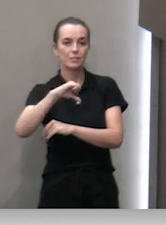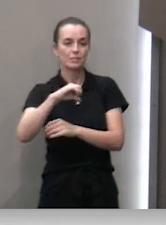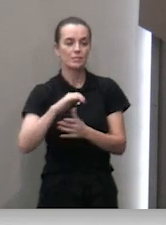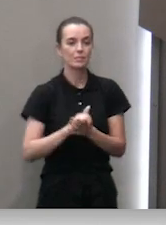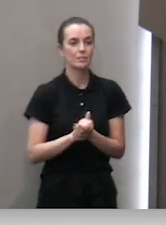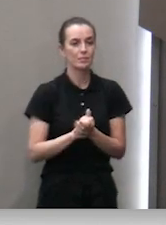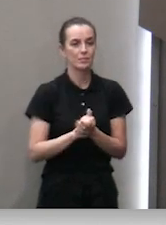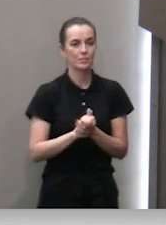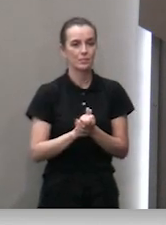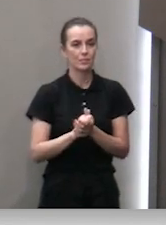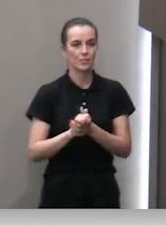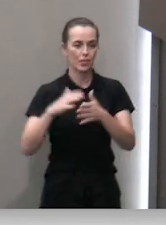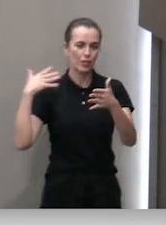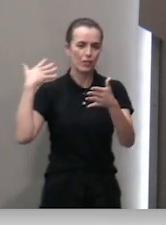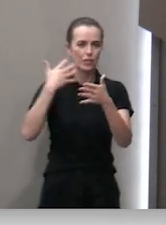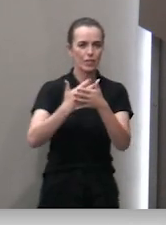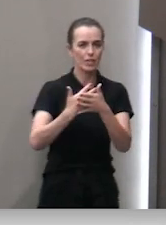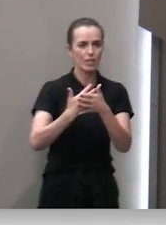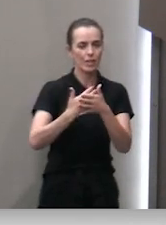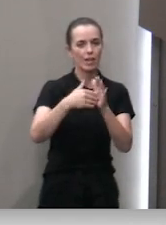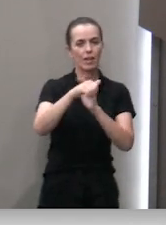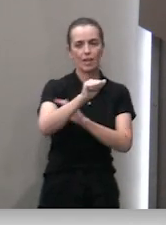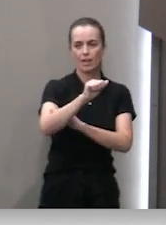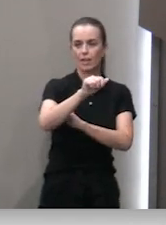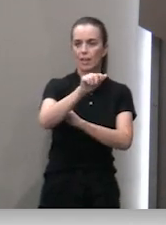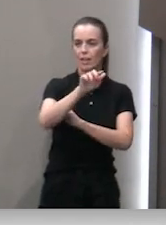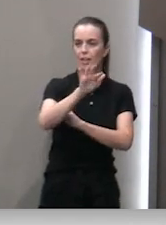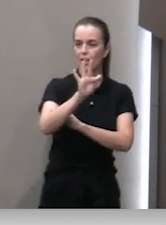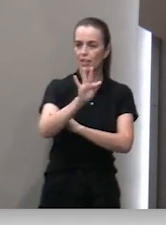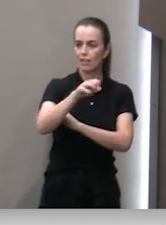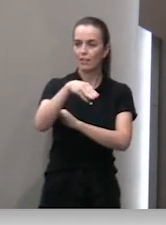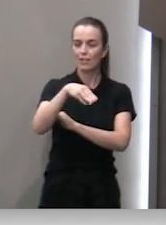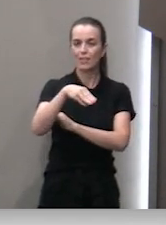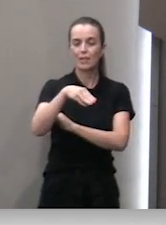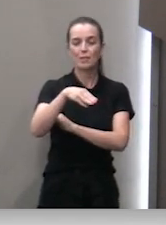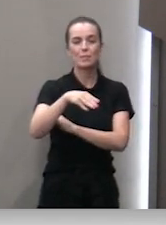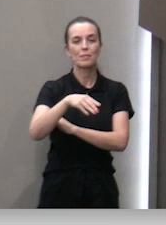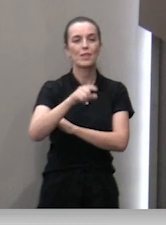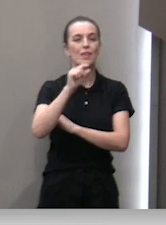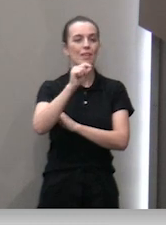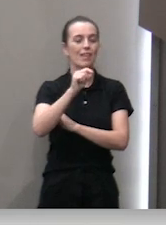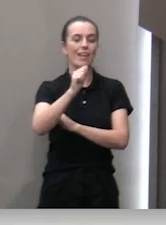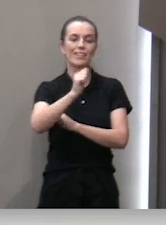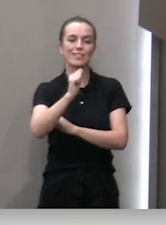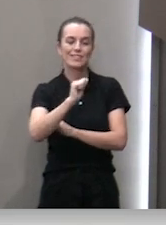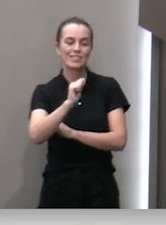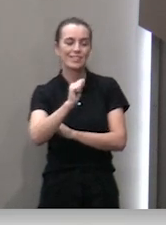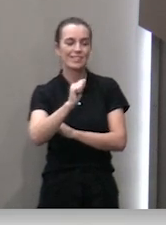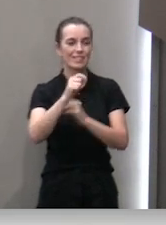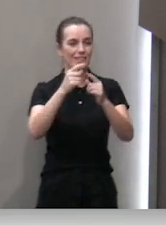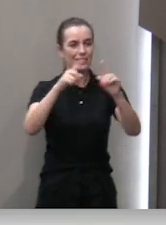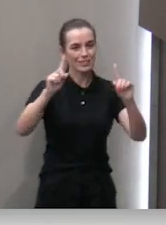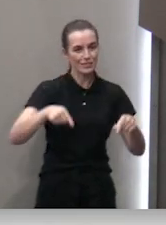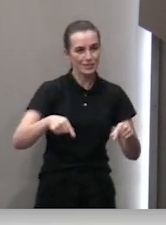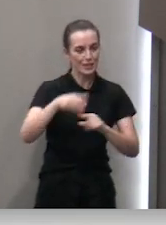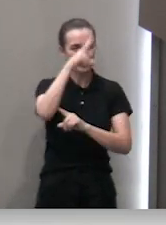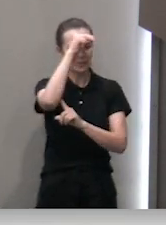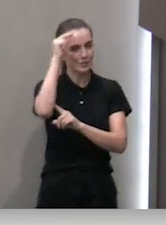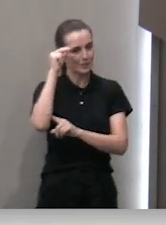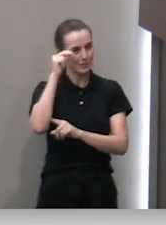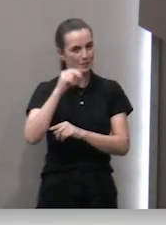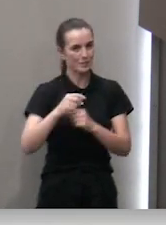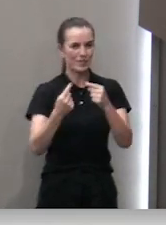antiga AFM, que, como o nosso vereador já colocou, seria a Associação dos Servidores Municipais. Desde